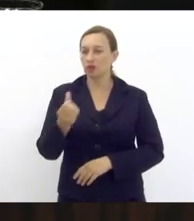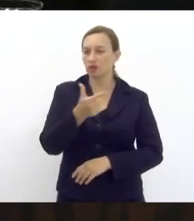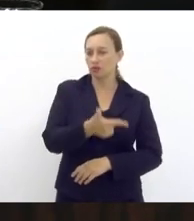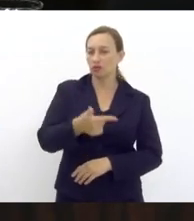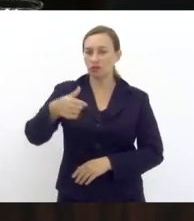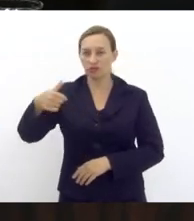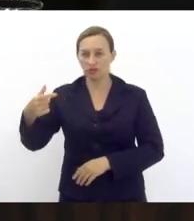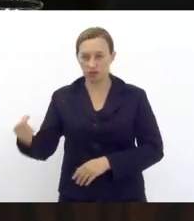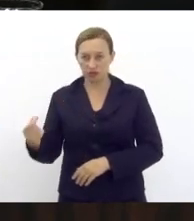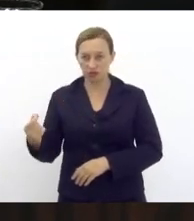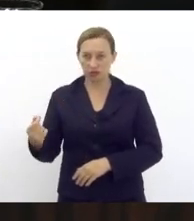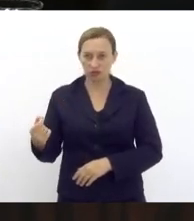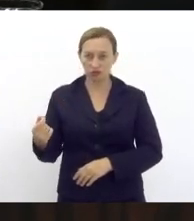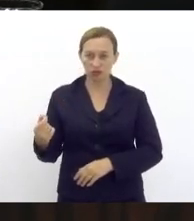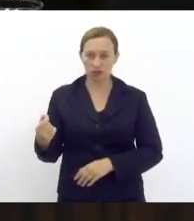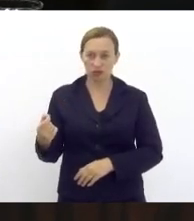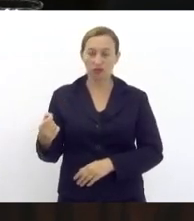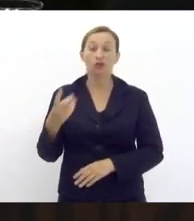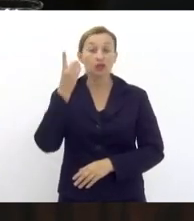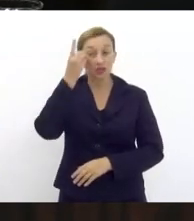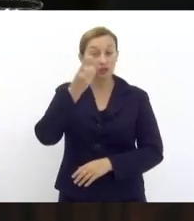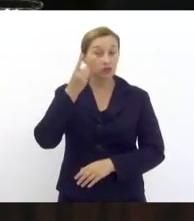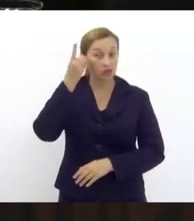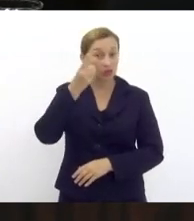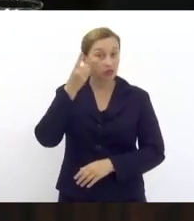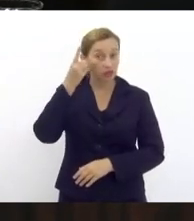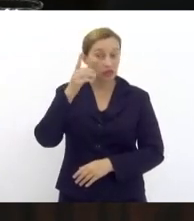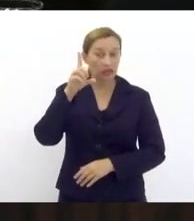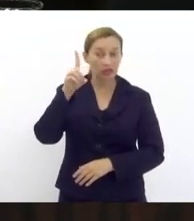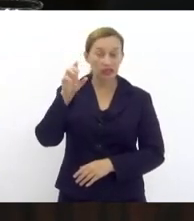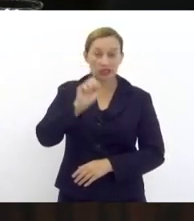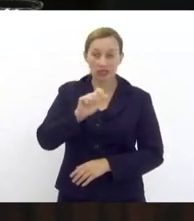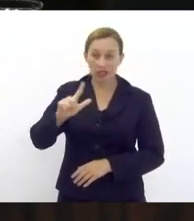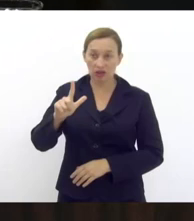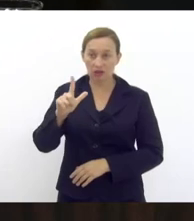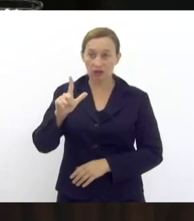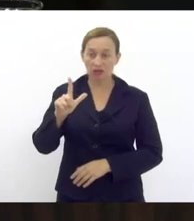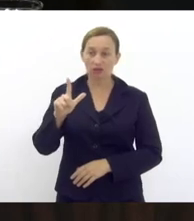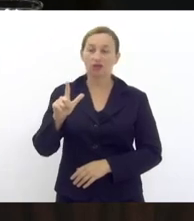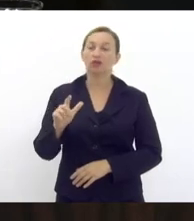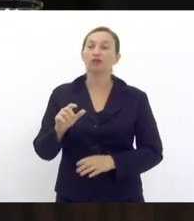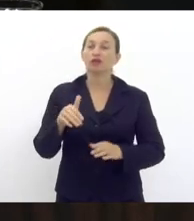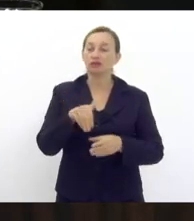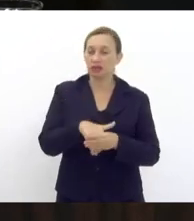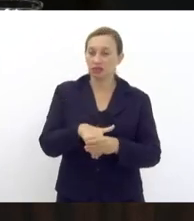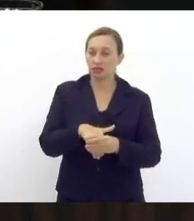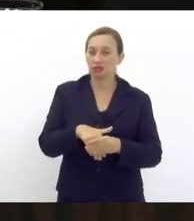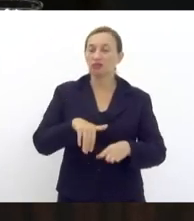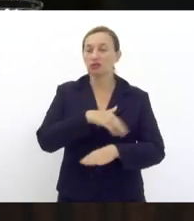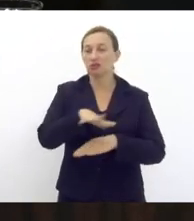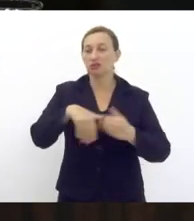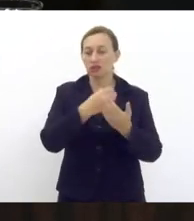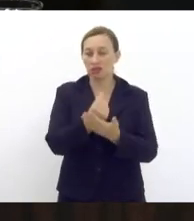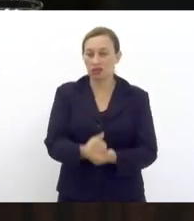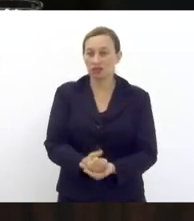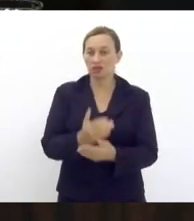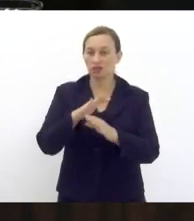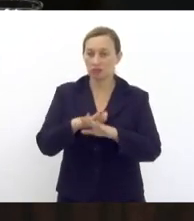2866/2020 do deputado Daniel Liberão. Em votação. Senhores que